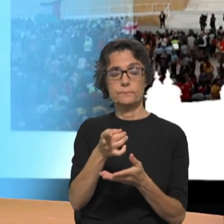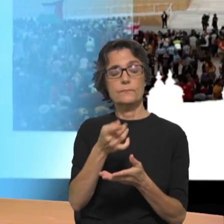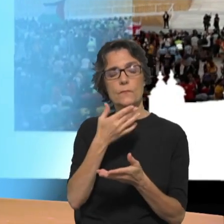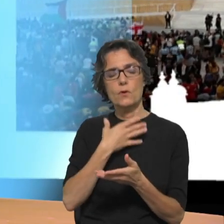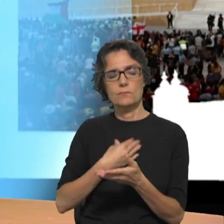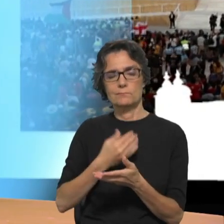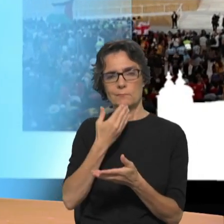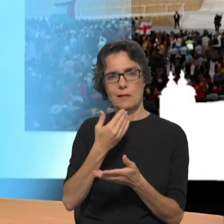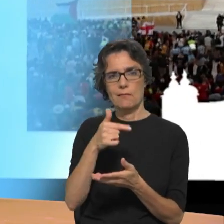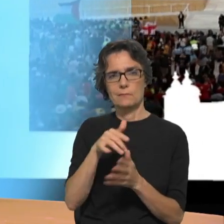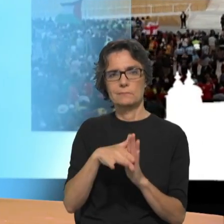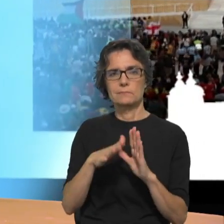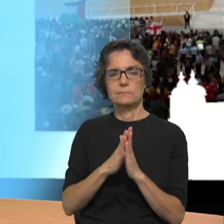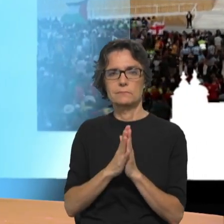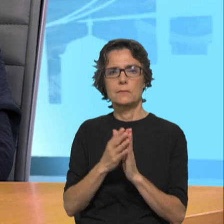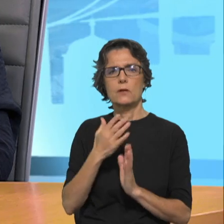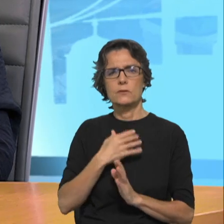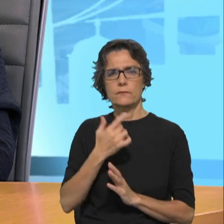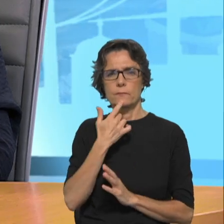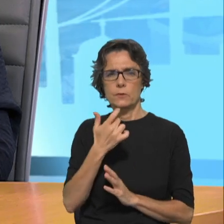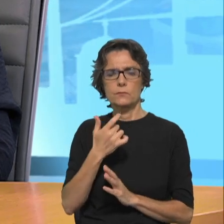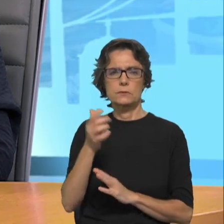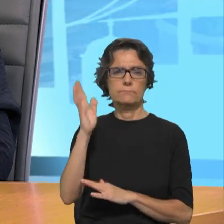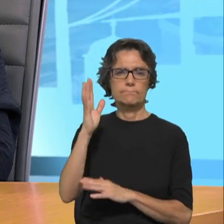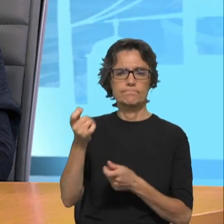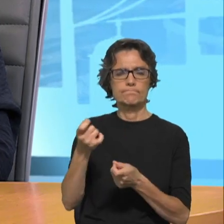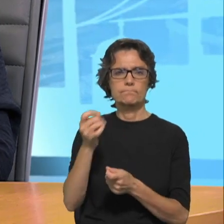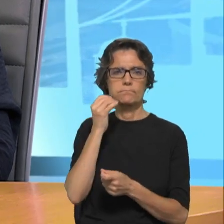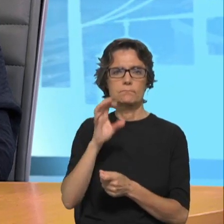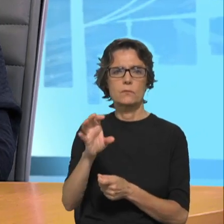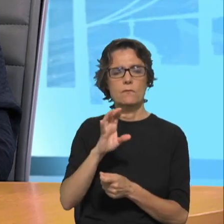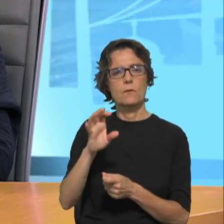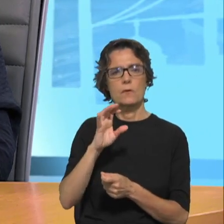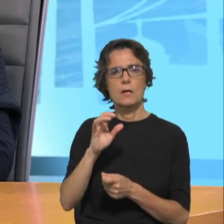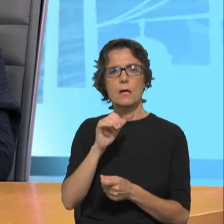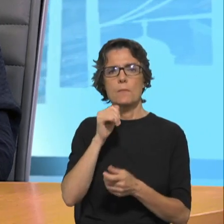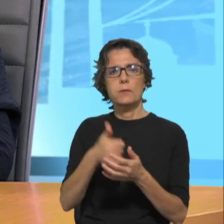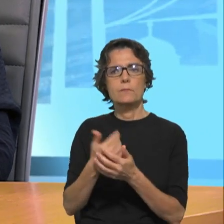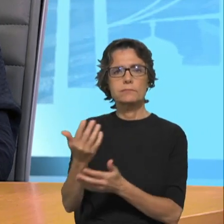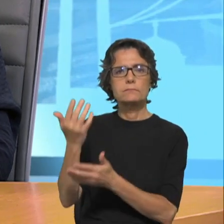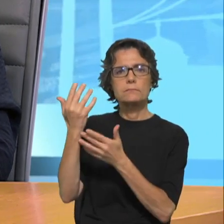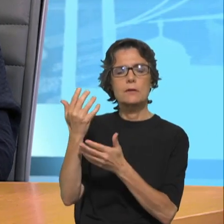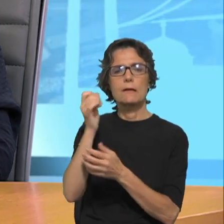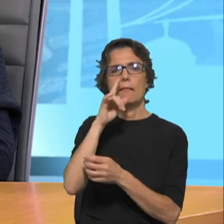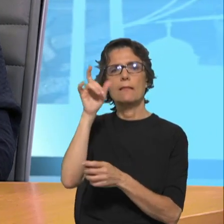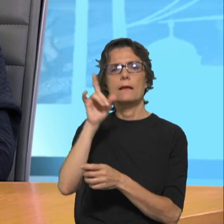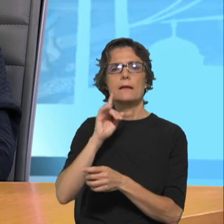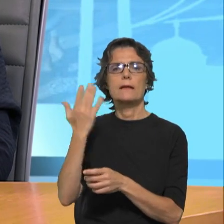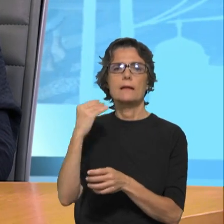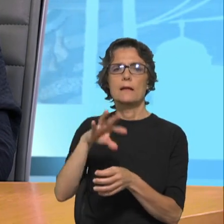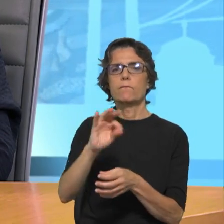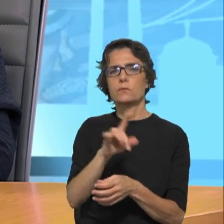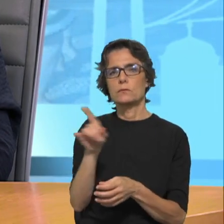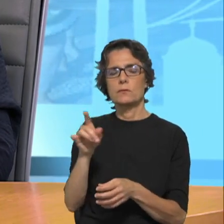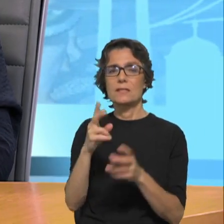contextualizasse esta formulação do colóquio que vai assinalar o centenário da morte da fundadora. Estou neste mundo como num grande templo. O que